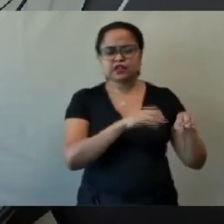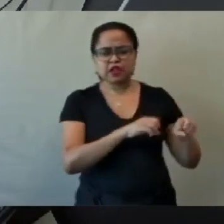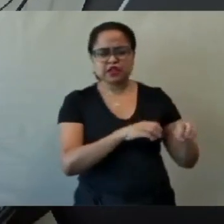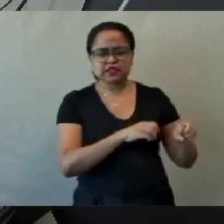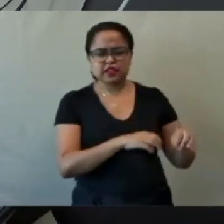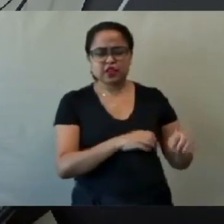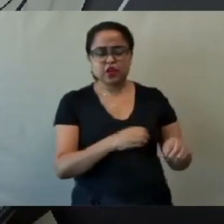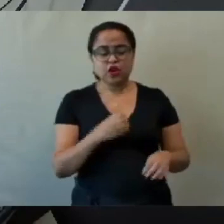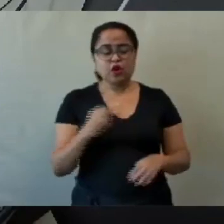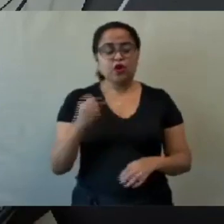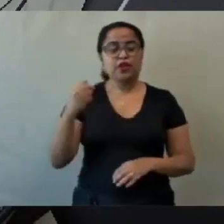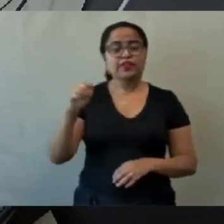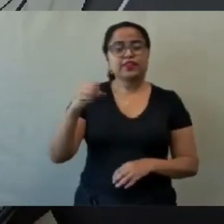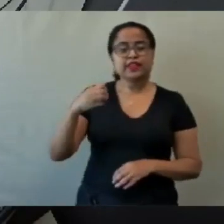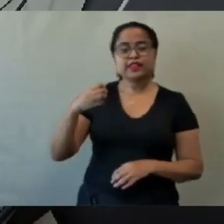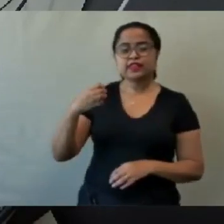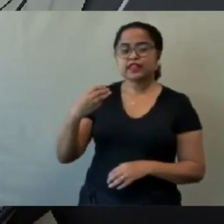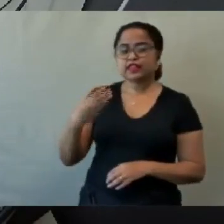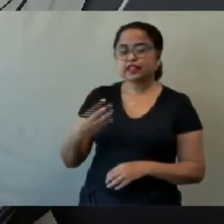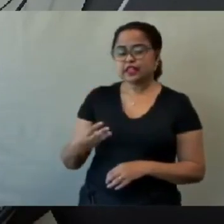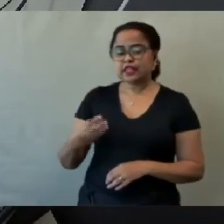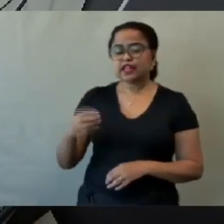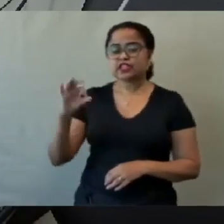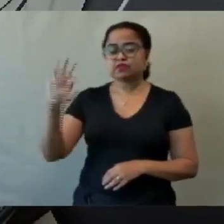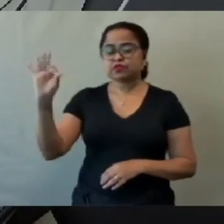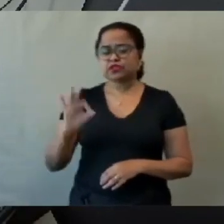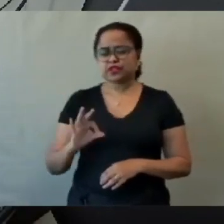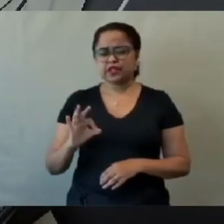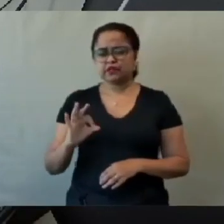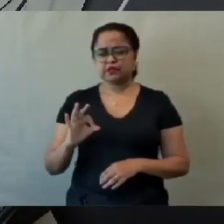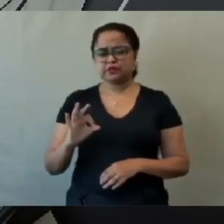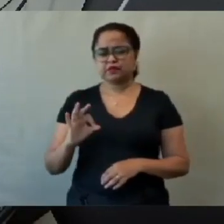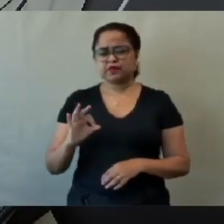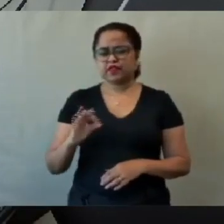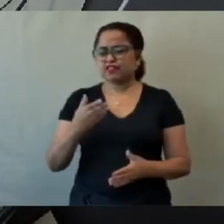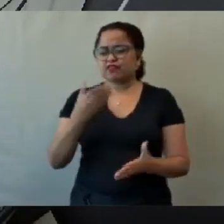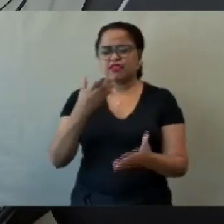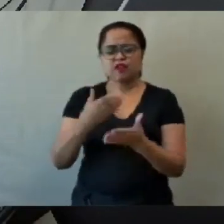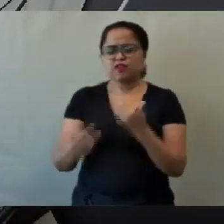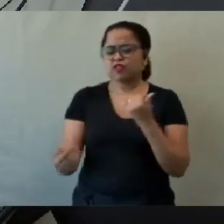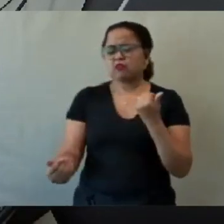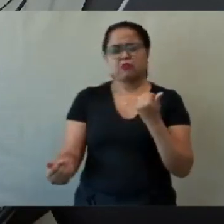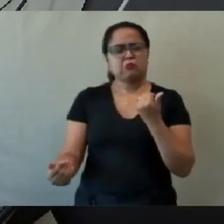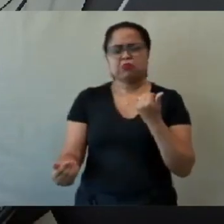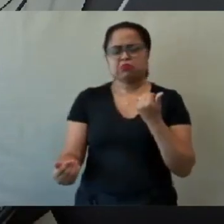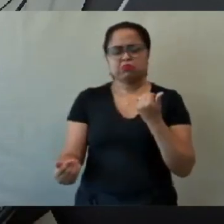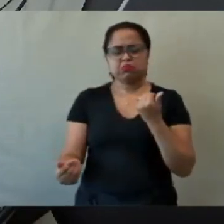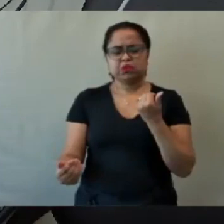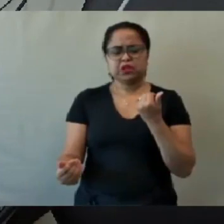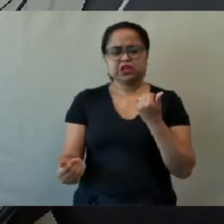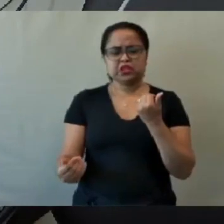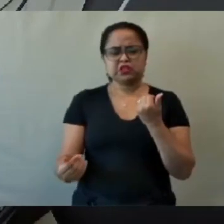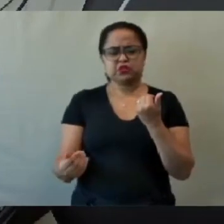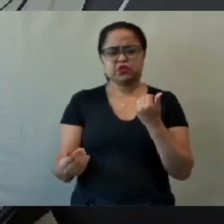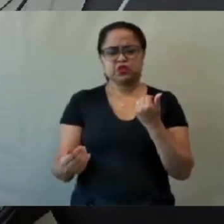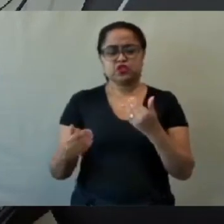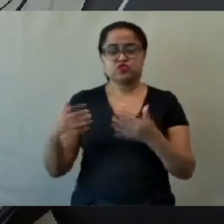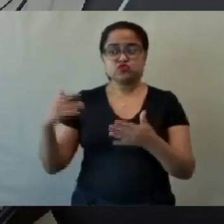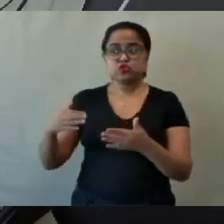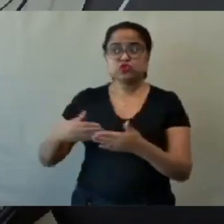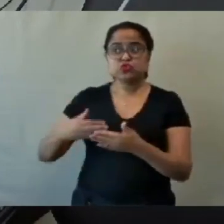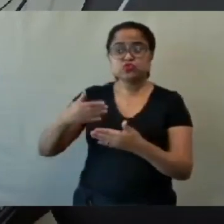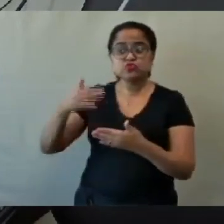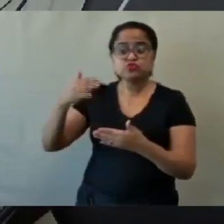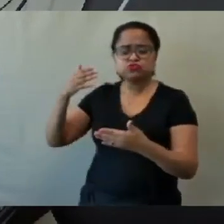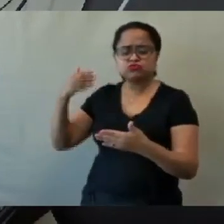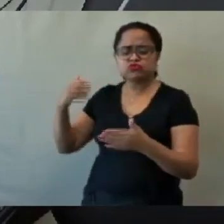86% das metas do Plano Nacional de Educação estão sendo descumpridas. Foram descumpridas nos últimos governos. E